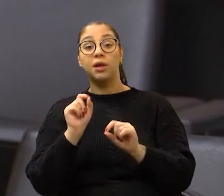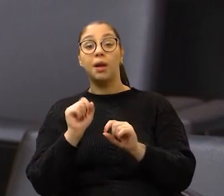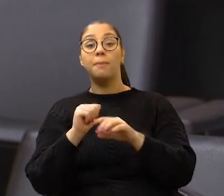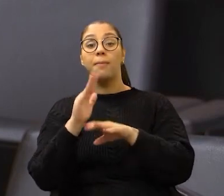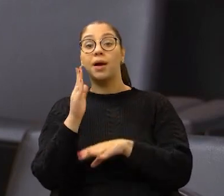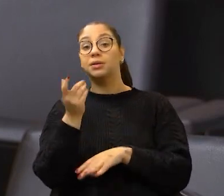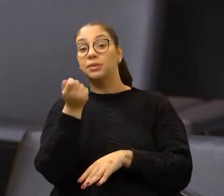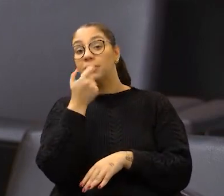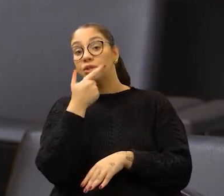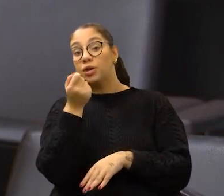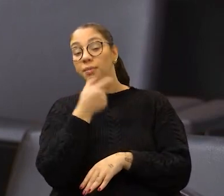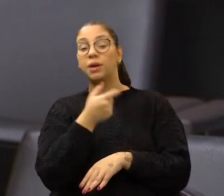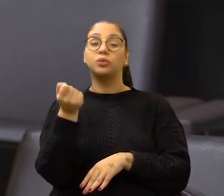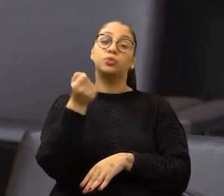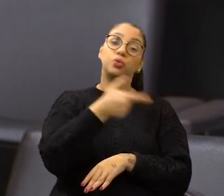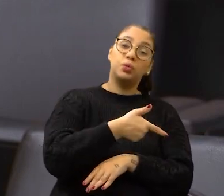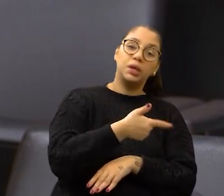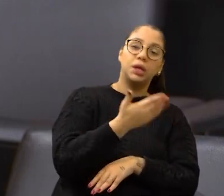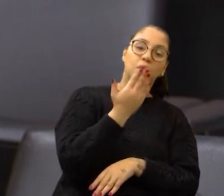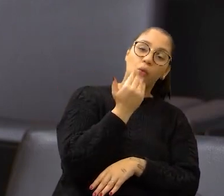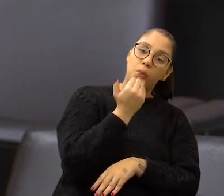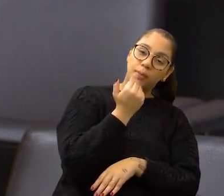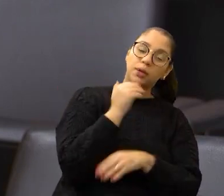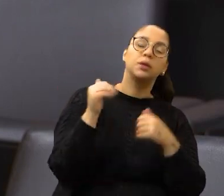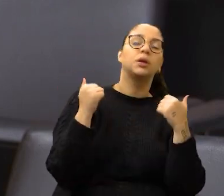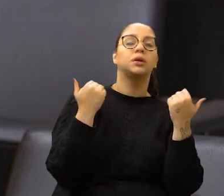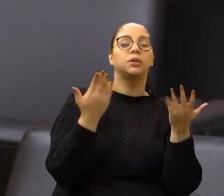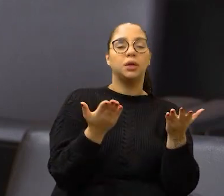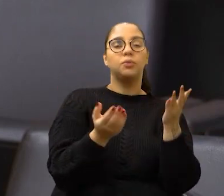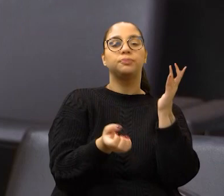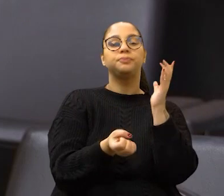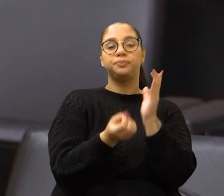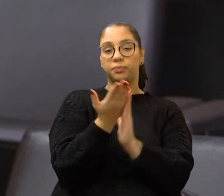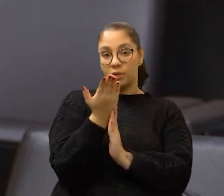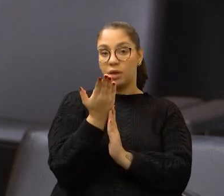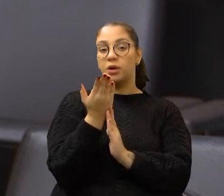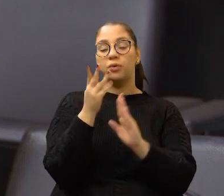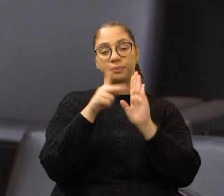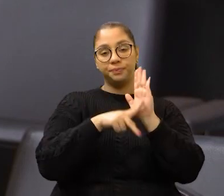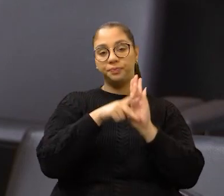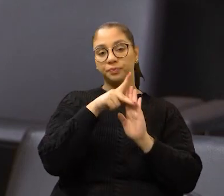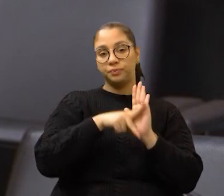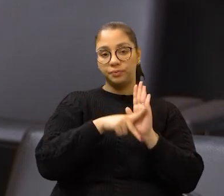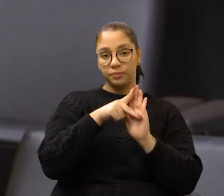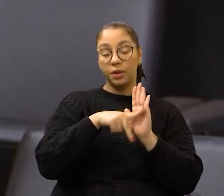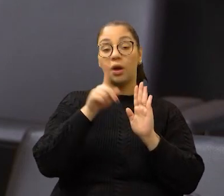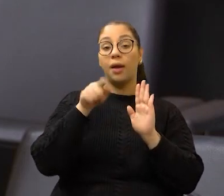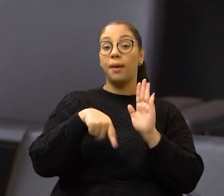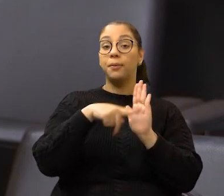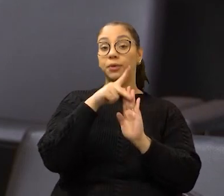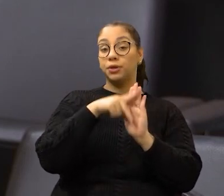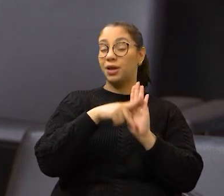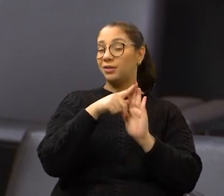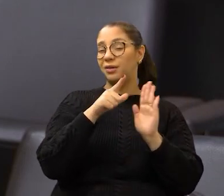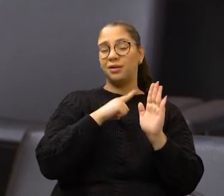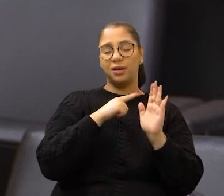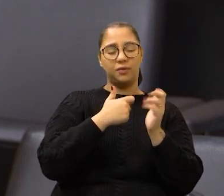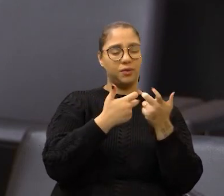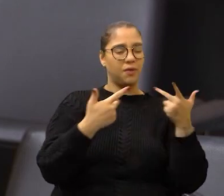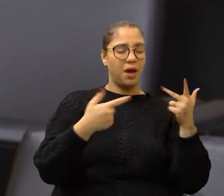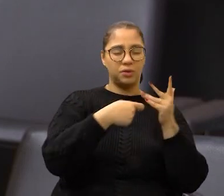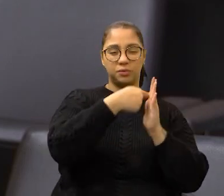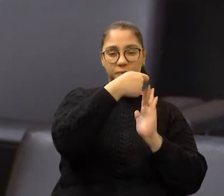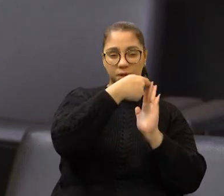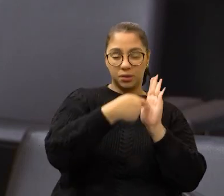como medicamento do que até por alimento. Então, em cima disso, nós criamos esse projeto, um projeto que passou por